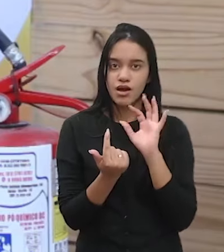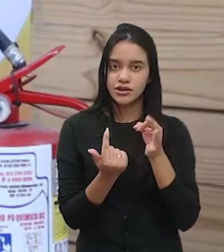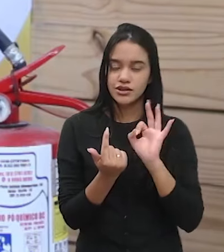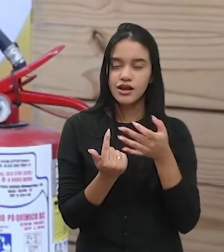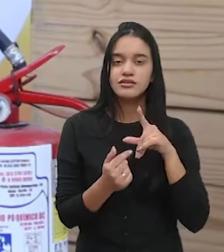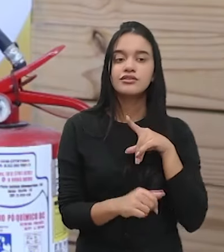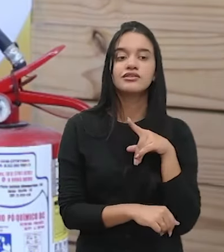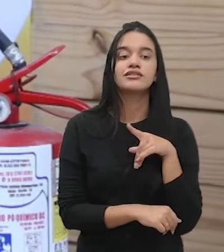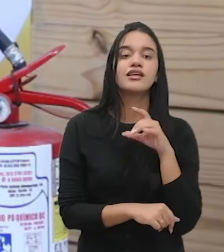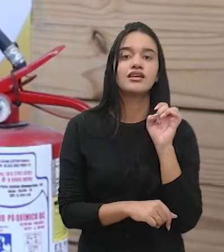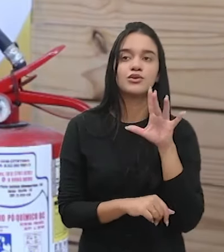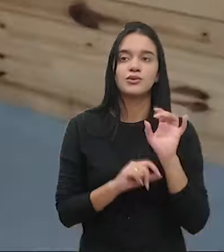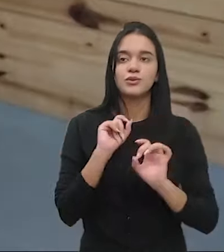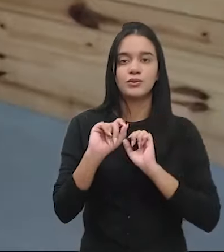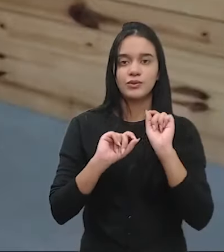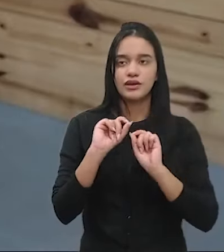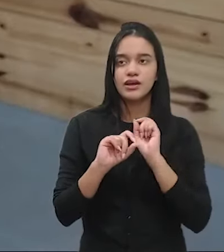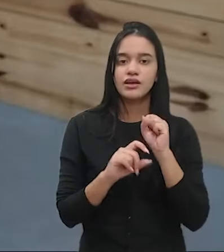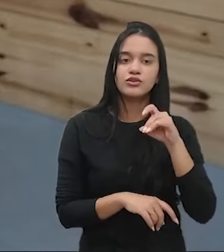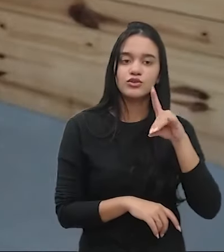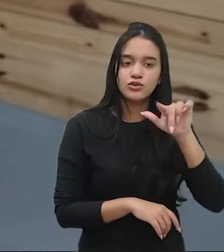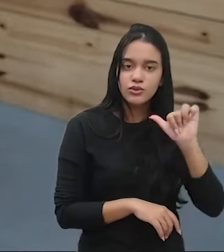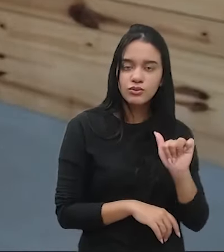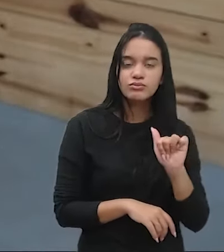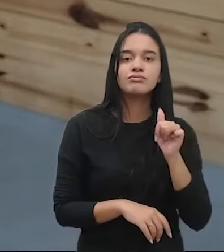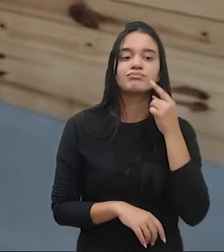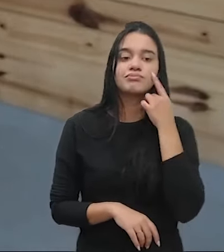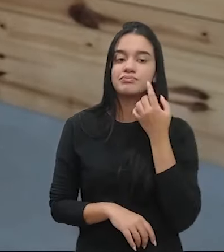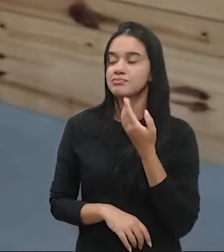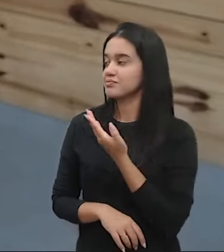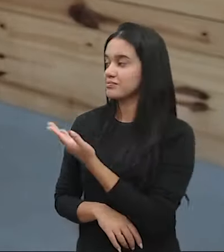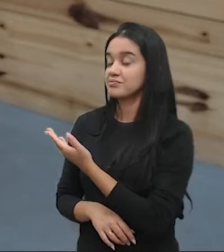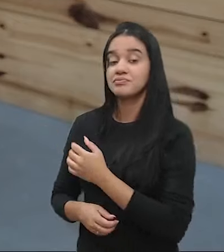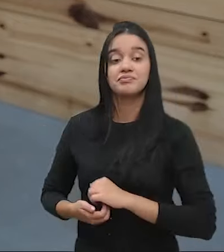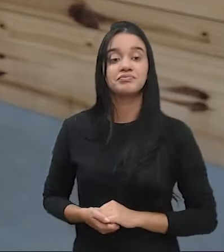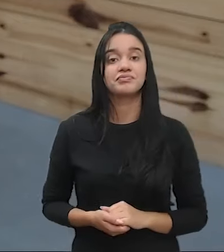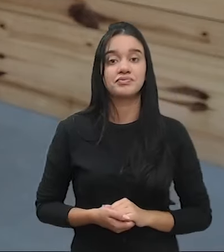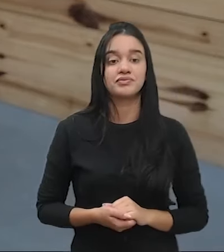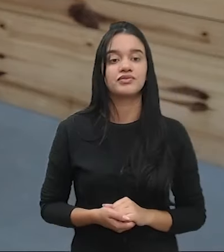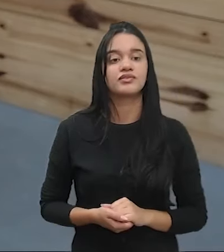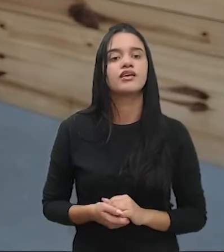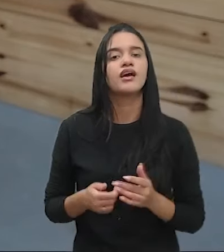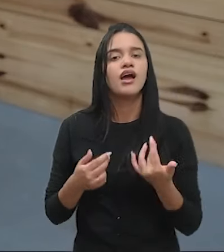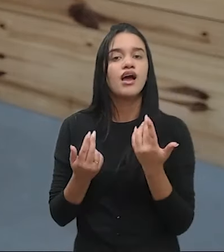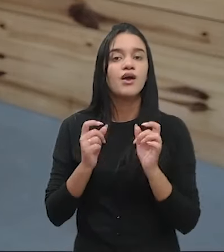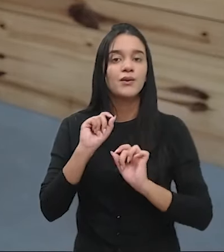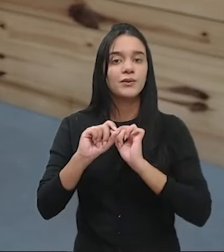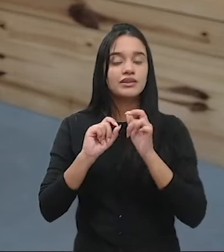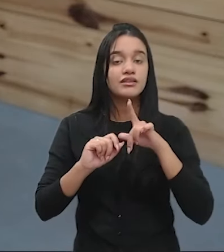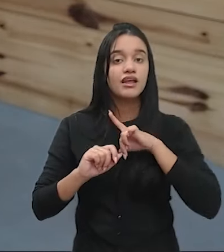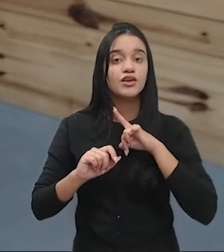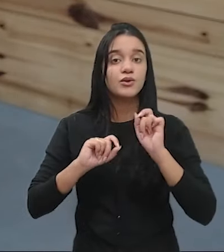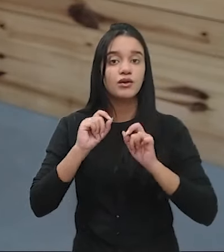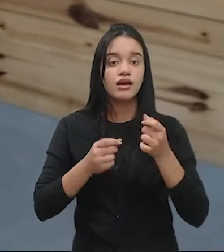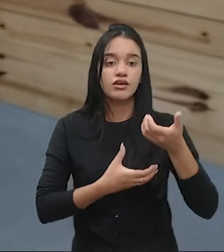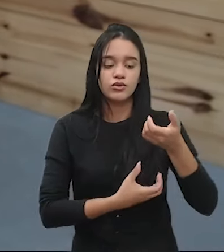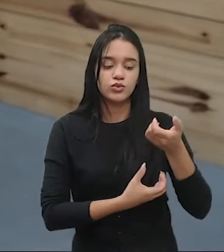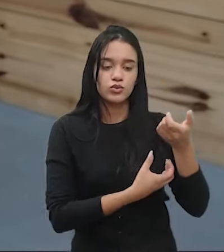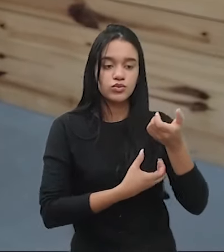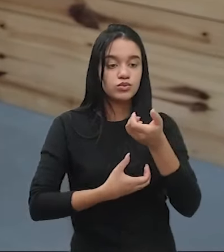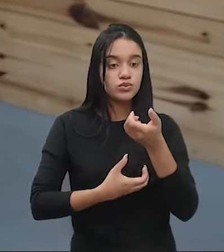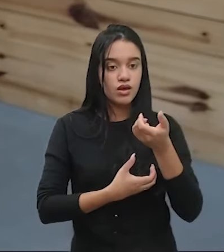têm solda na parte inferior tá e superior Tá certo são compostos por Mangueira